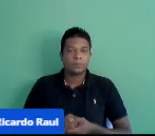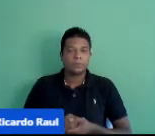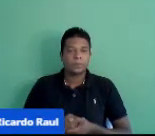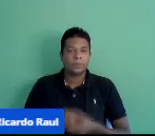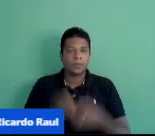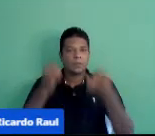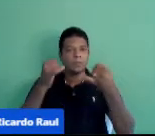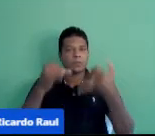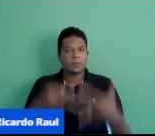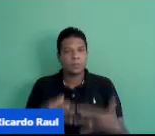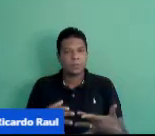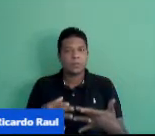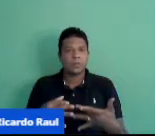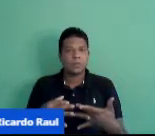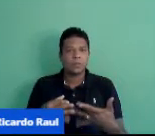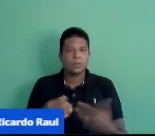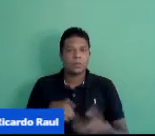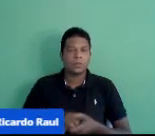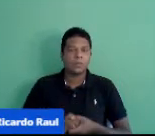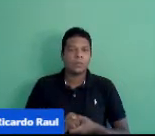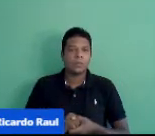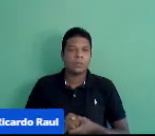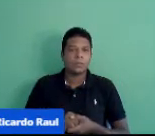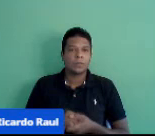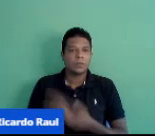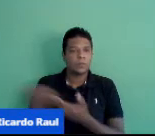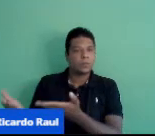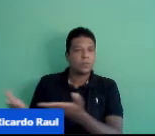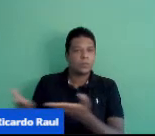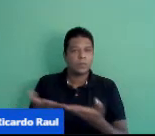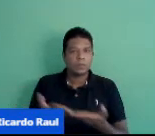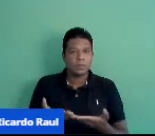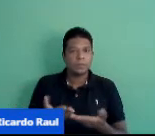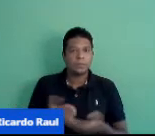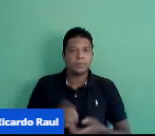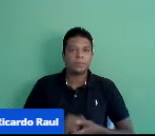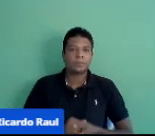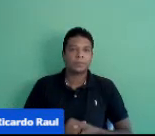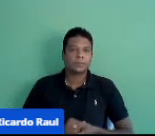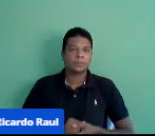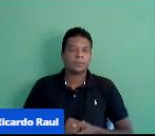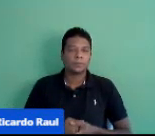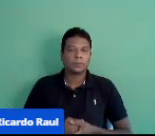né, desse convite, né? Próximo slide, por favor.